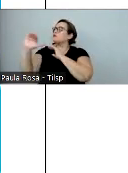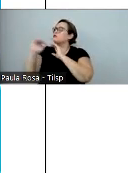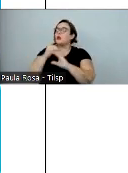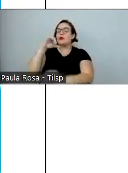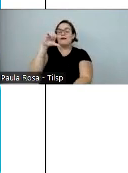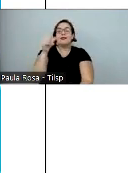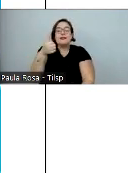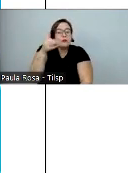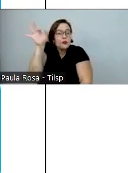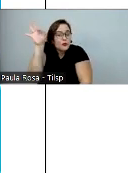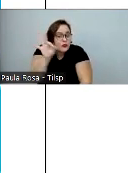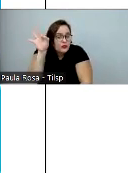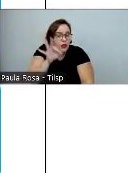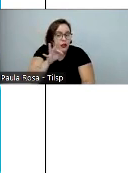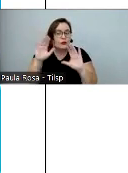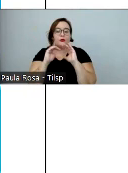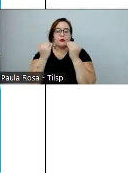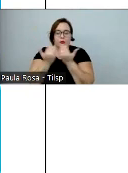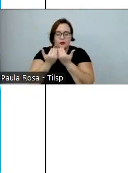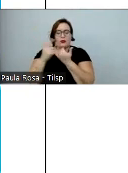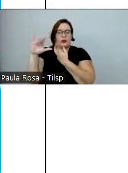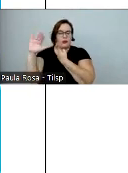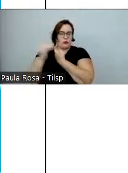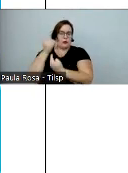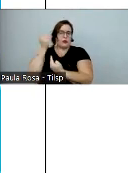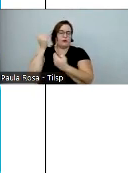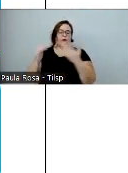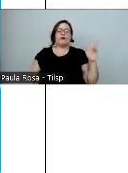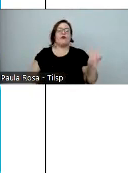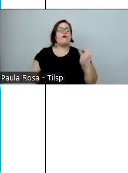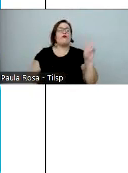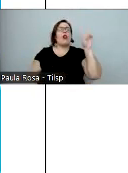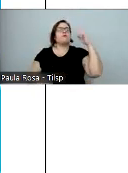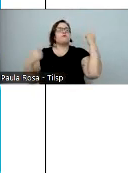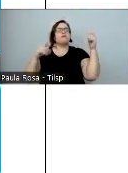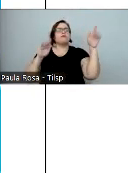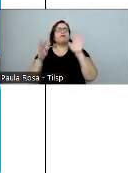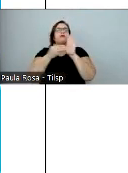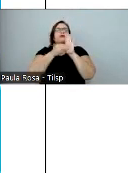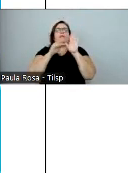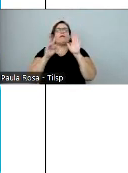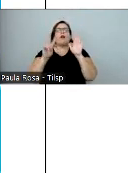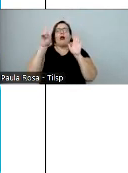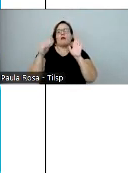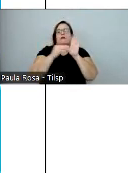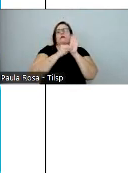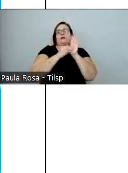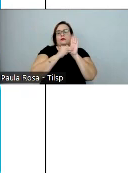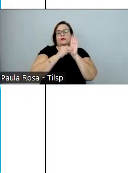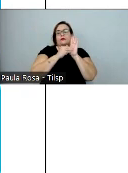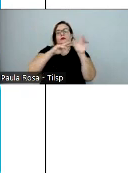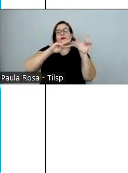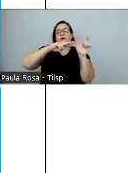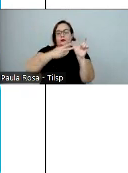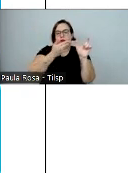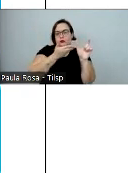dos comitês recomendavam alguma algum valor algum tipo de valor que deveria ser incluído na definição então ficou